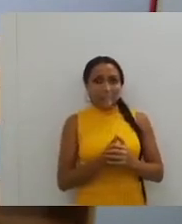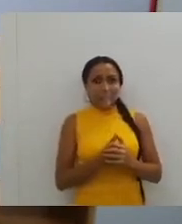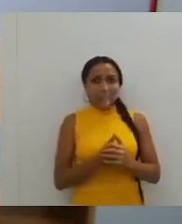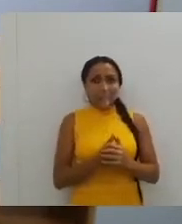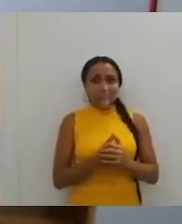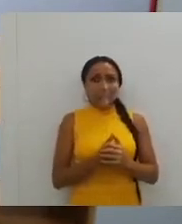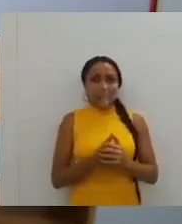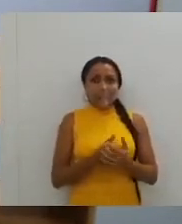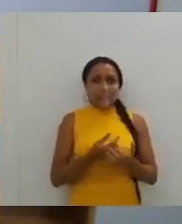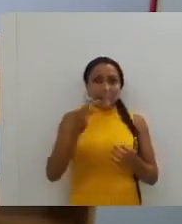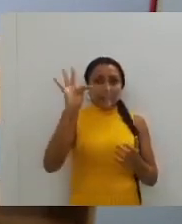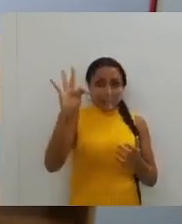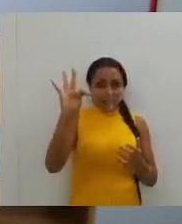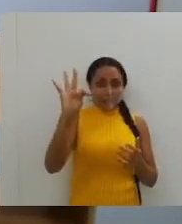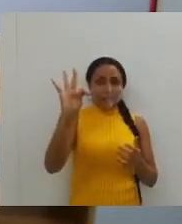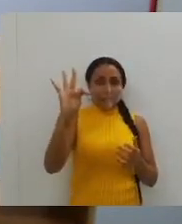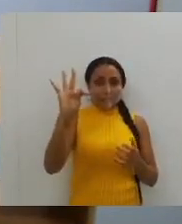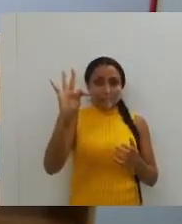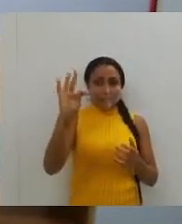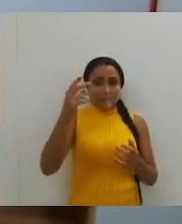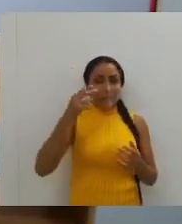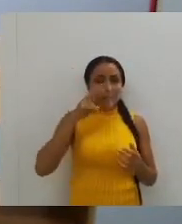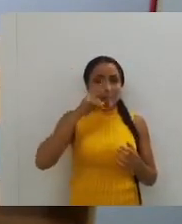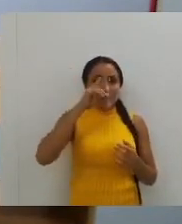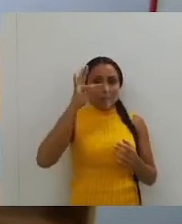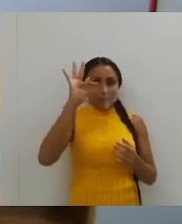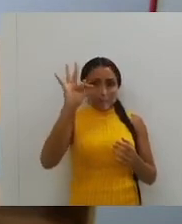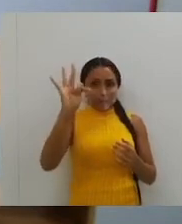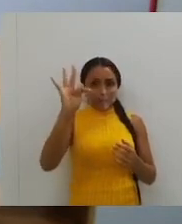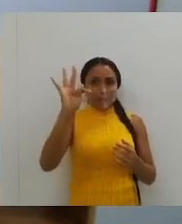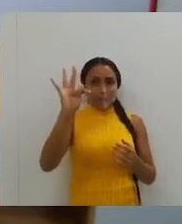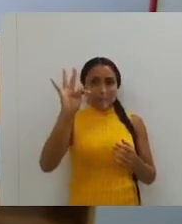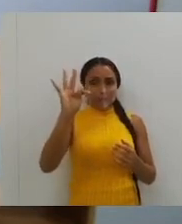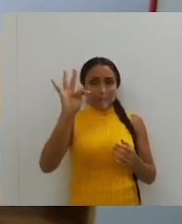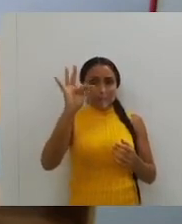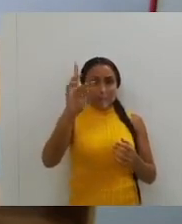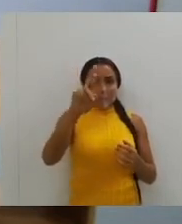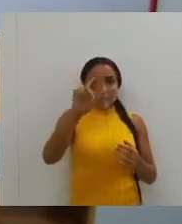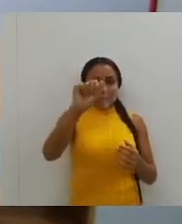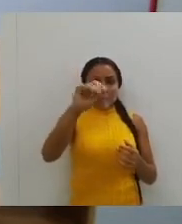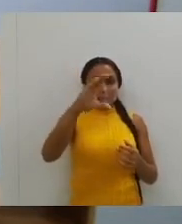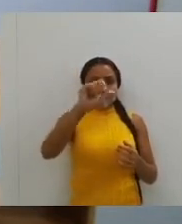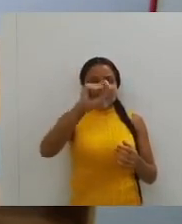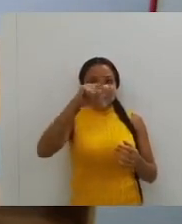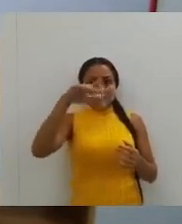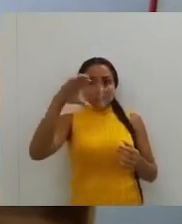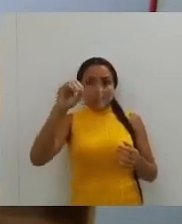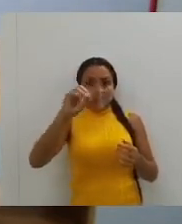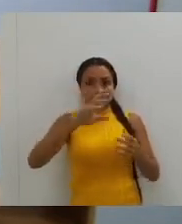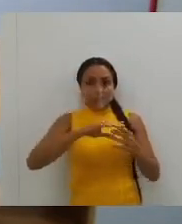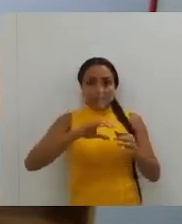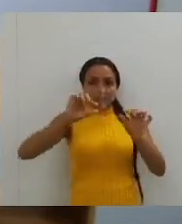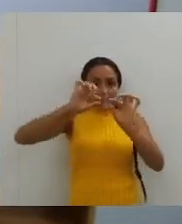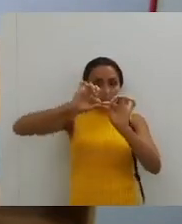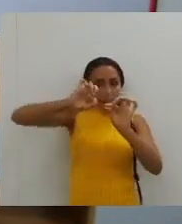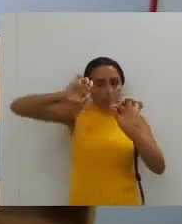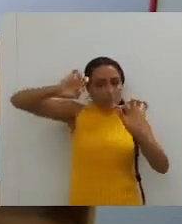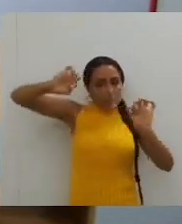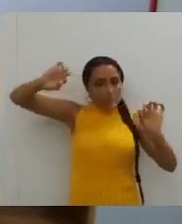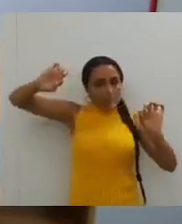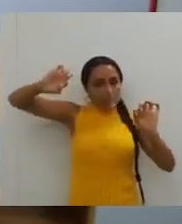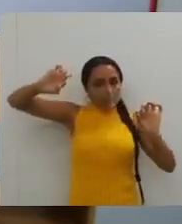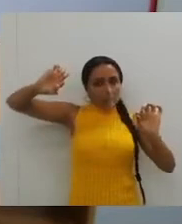é chamada força T, chamada força de tração. É aquela força que estica o fio.